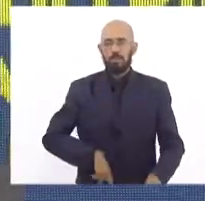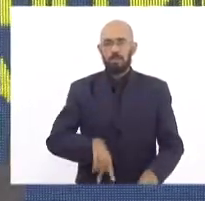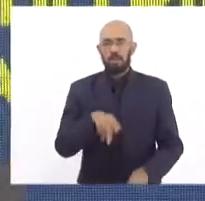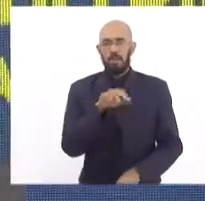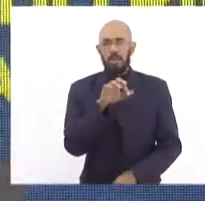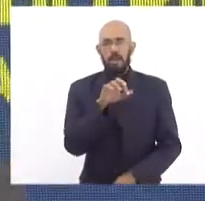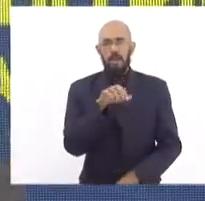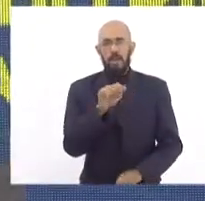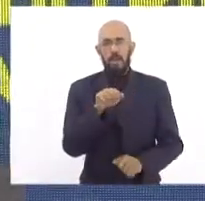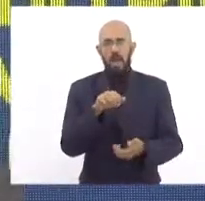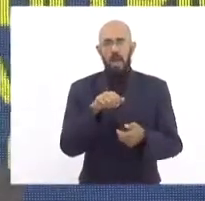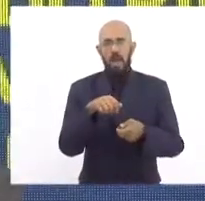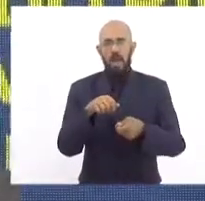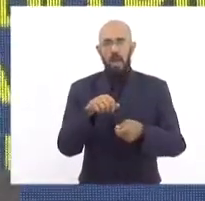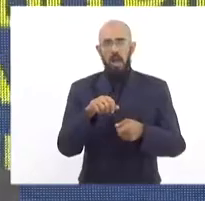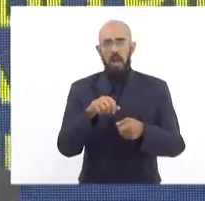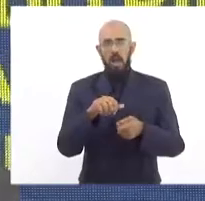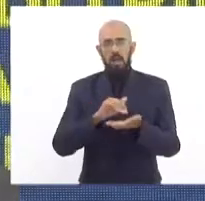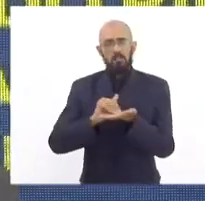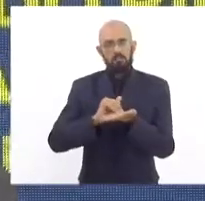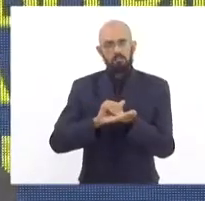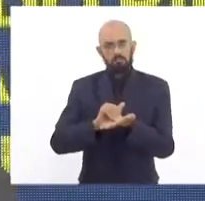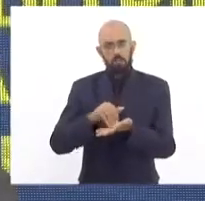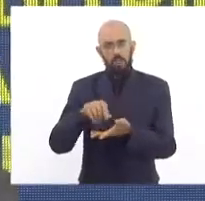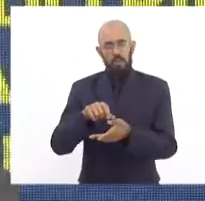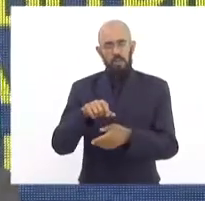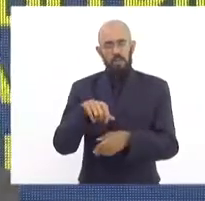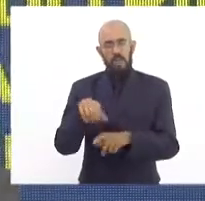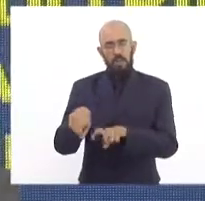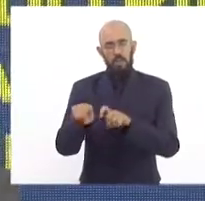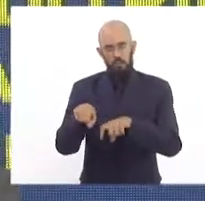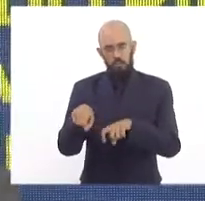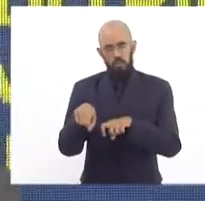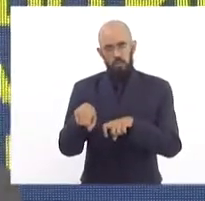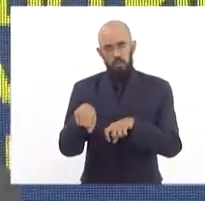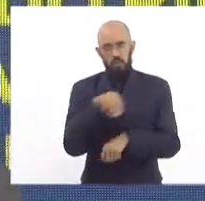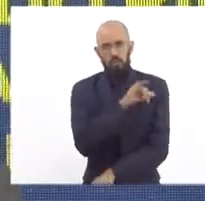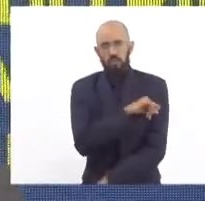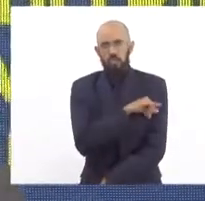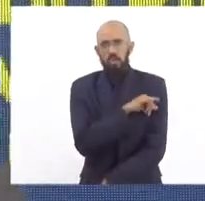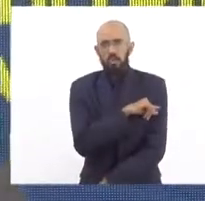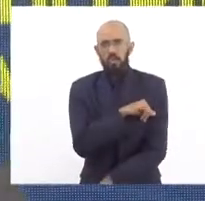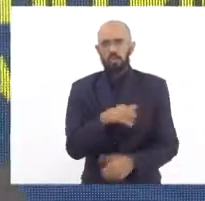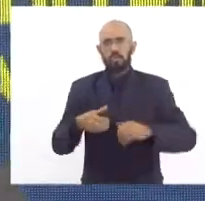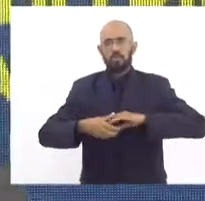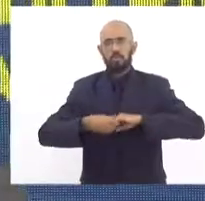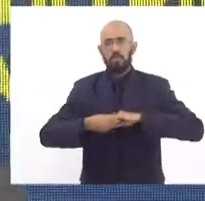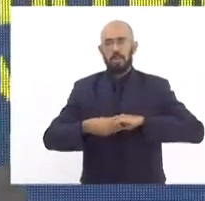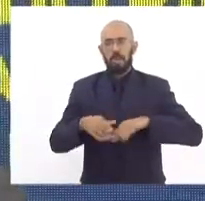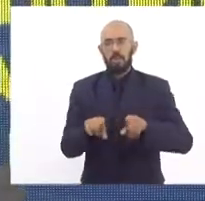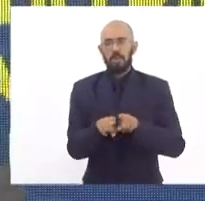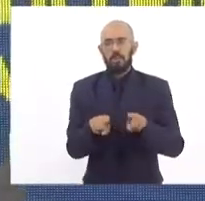Agricultura Pecuária do Estado do Rio de Janeiro. Queria saudar